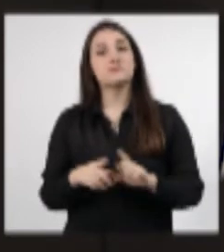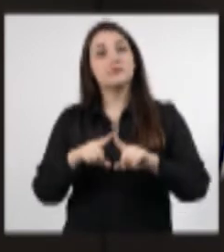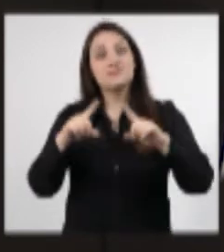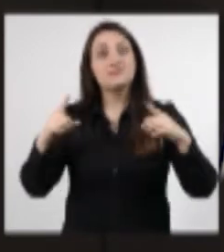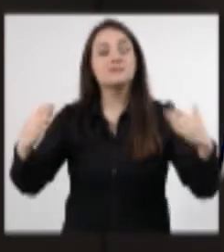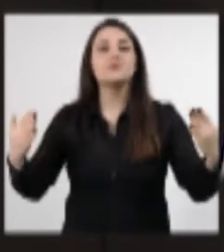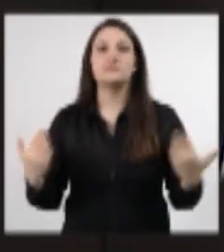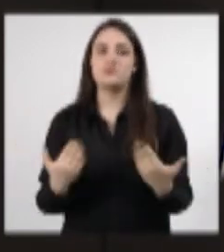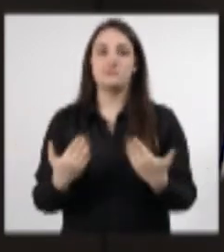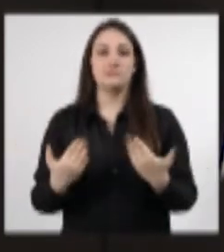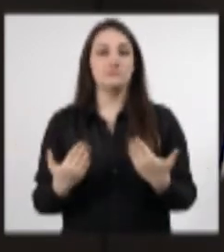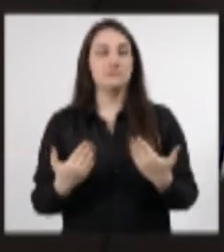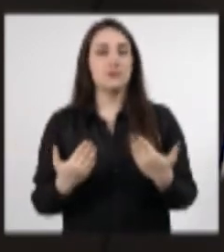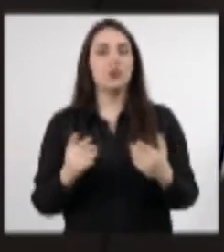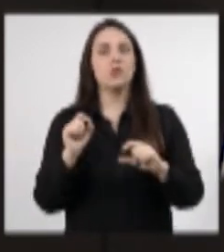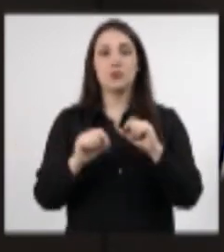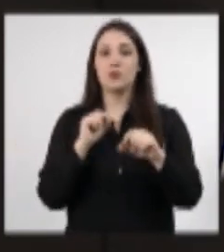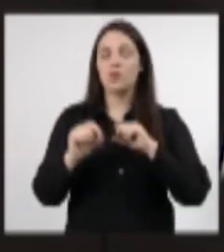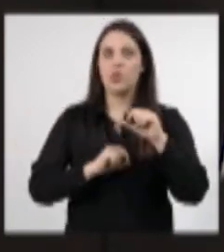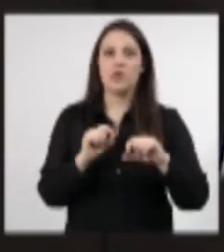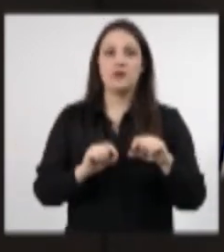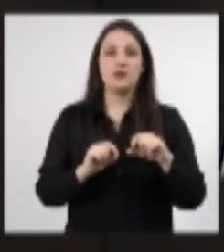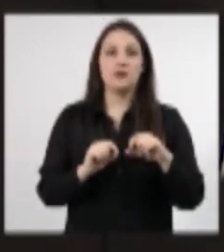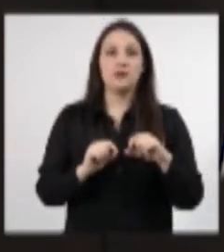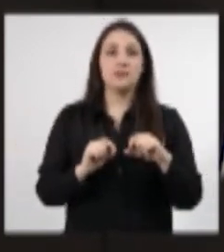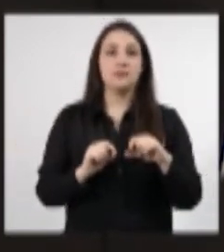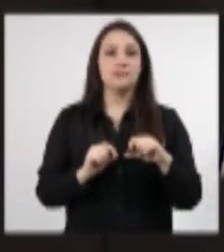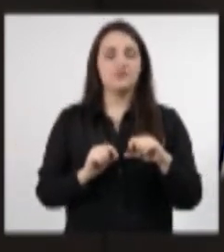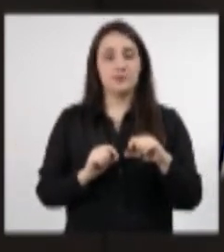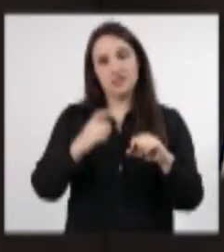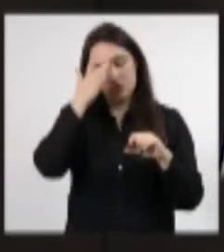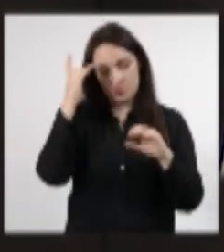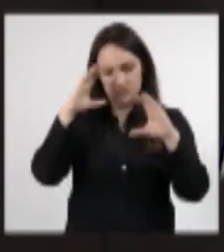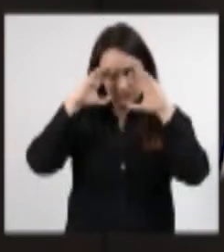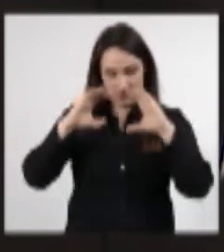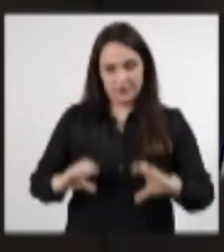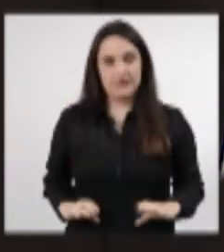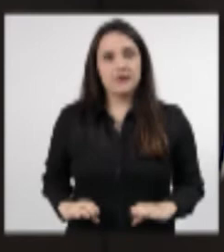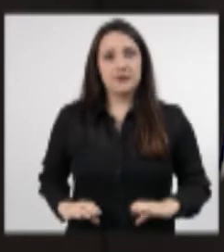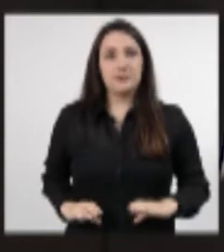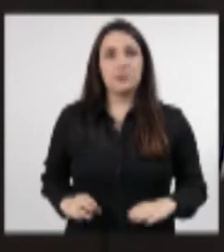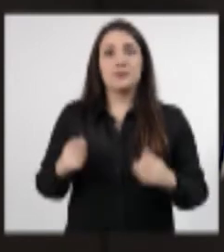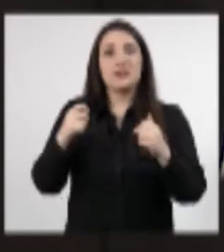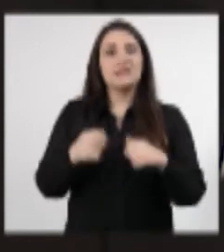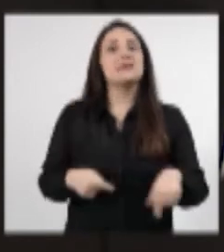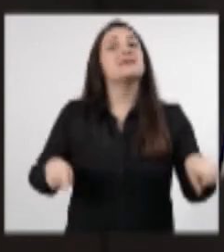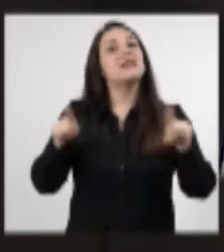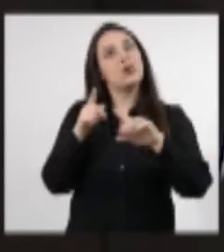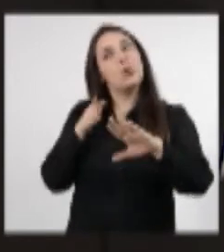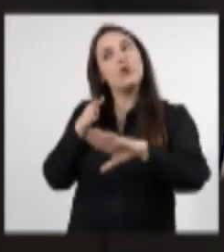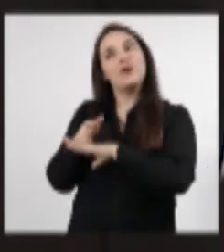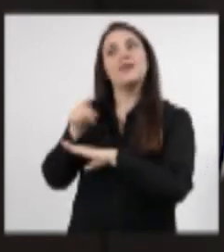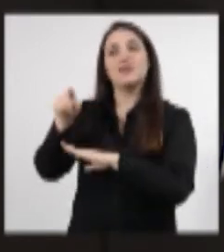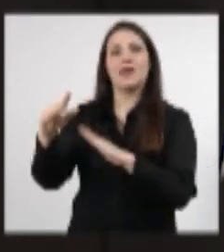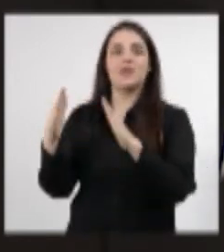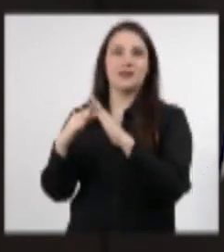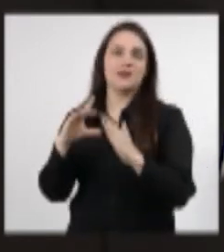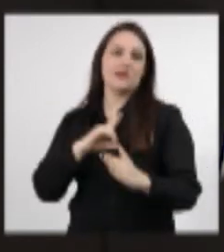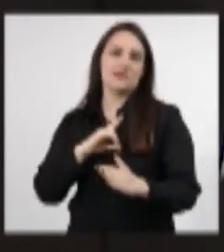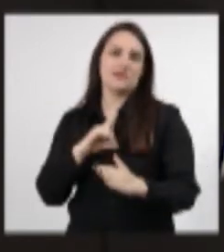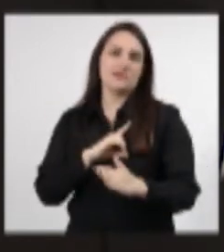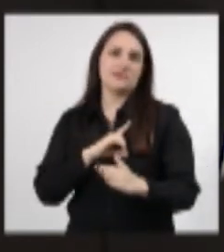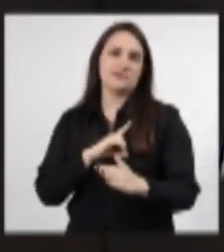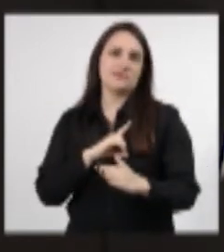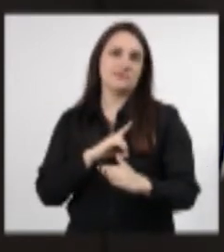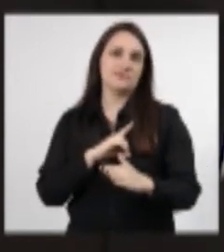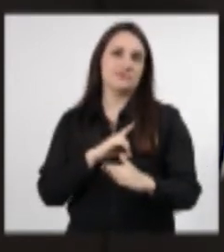grande maioria são registradas nas unidades policiais. O cidadão que deixa de ir à delegacia, porque agora ele terá